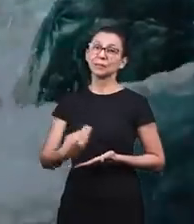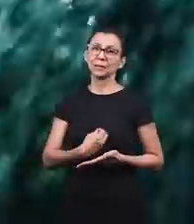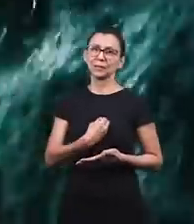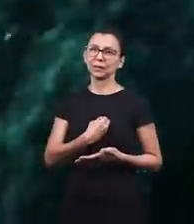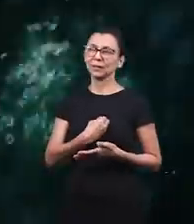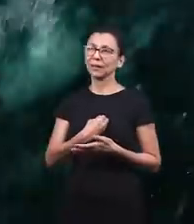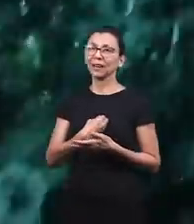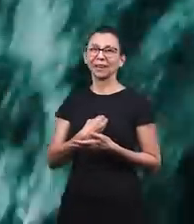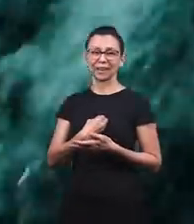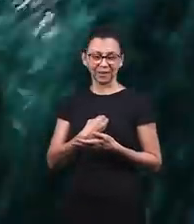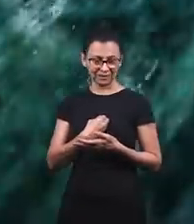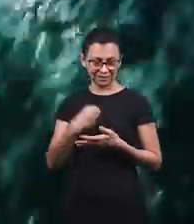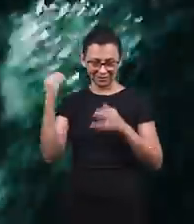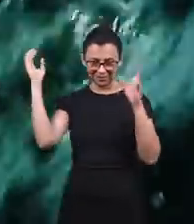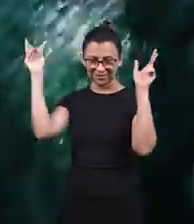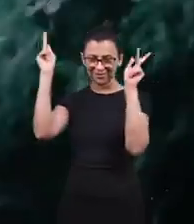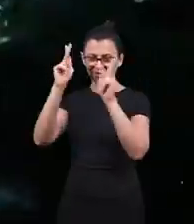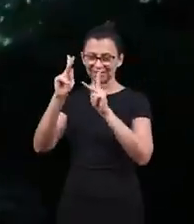Minha vida transborda